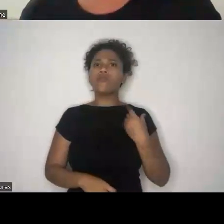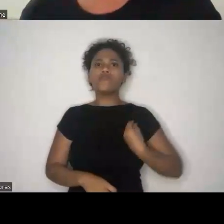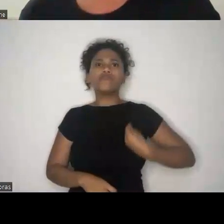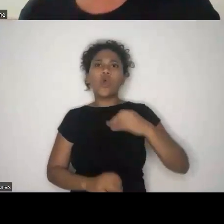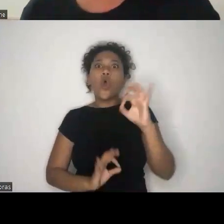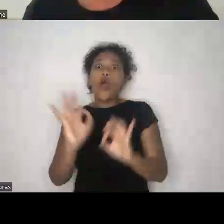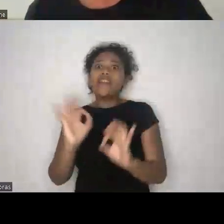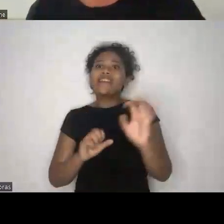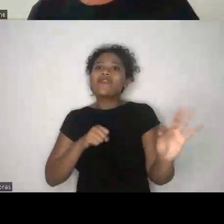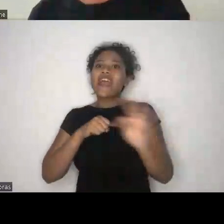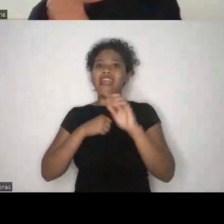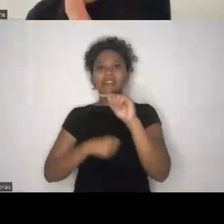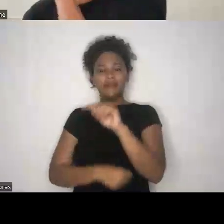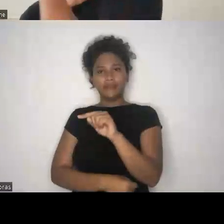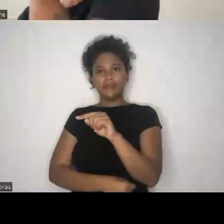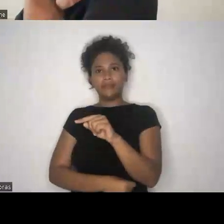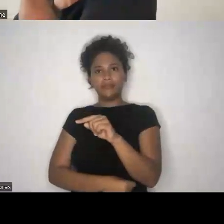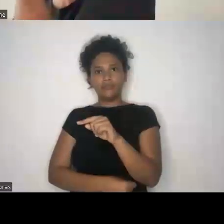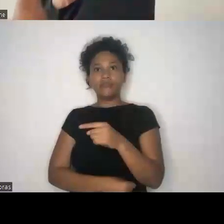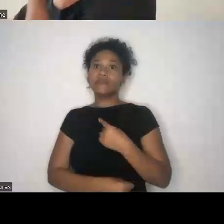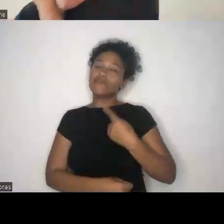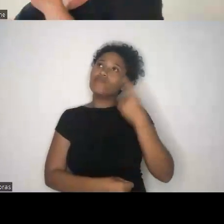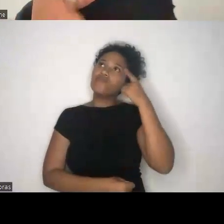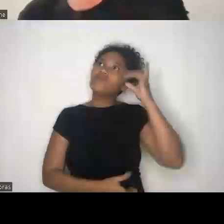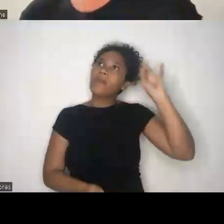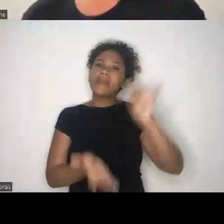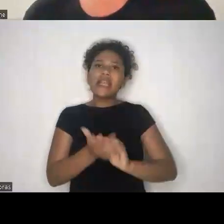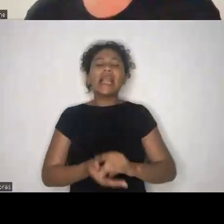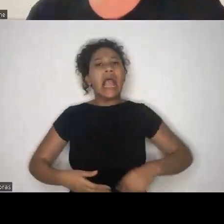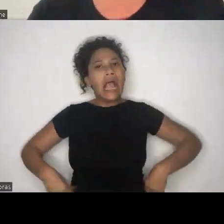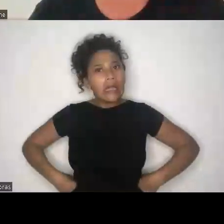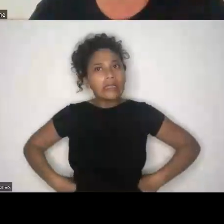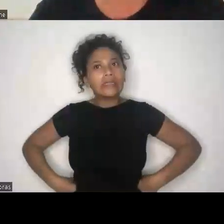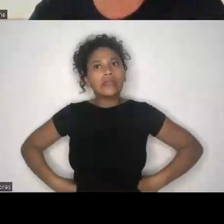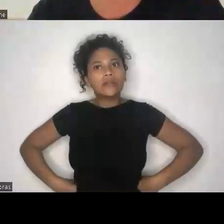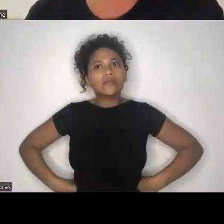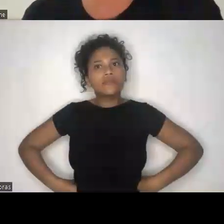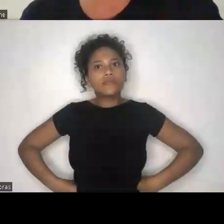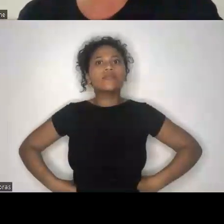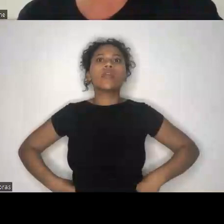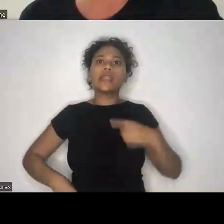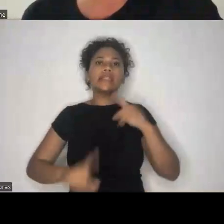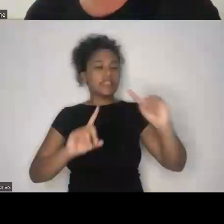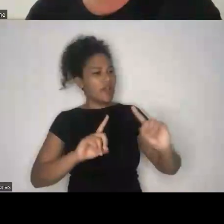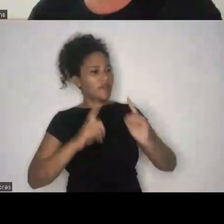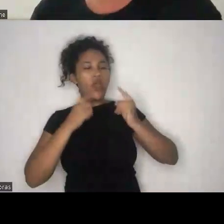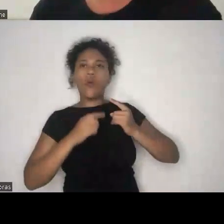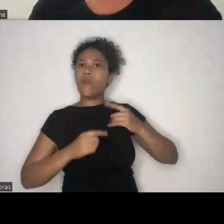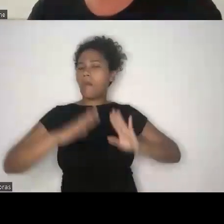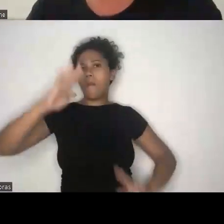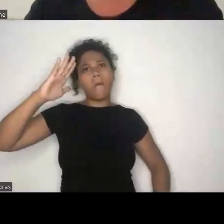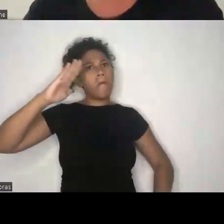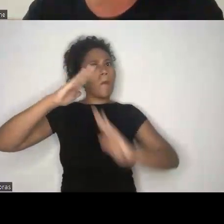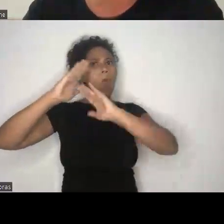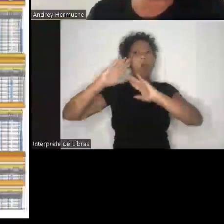técnica dele e eu realmente pensei cara eu vou levar esse desafio ao extremo então eu vou